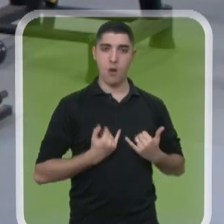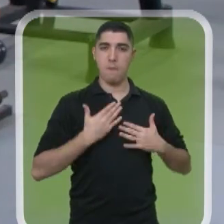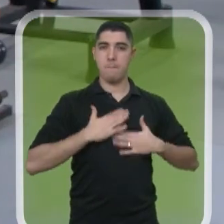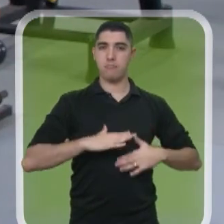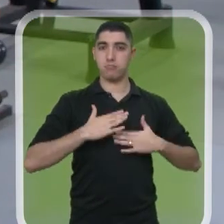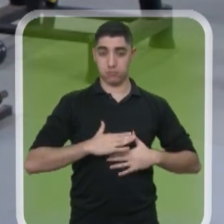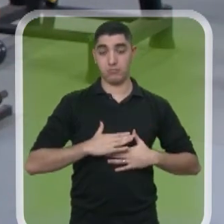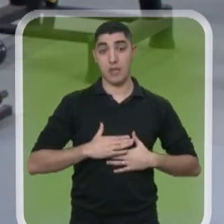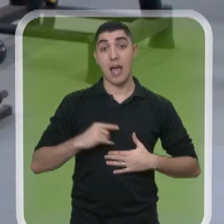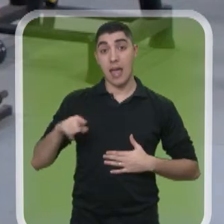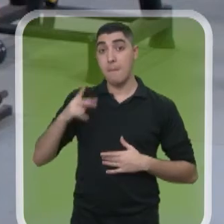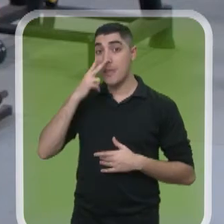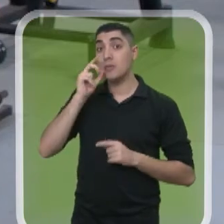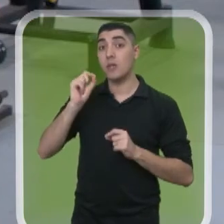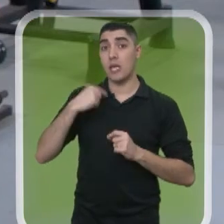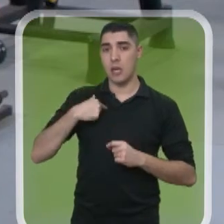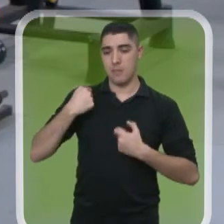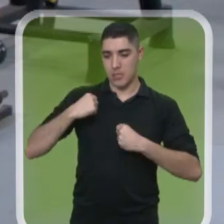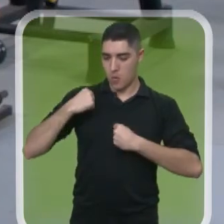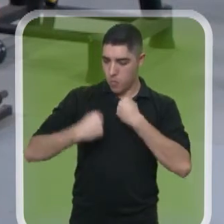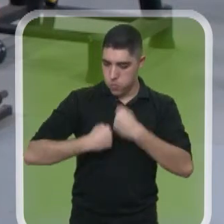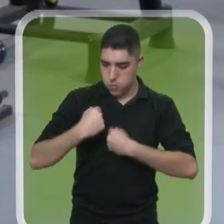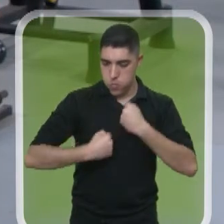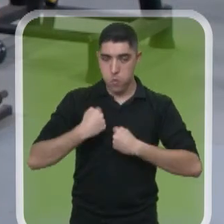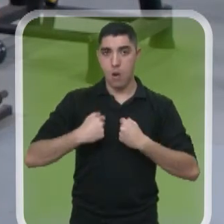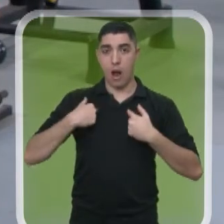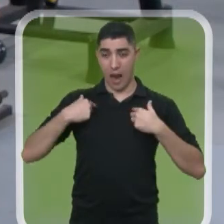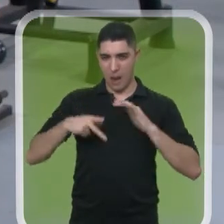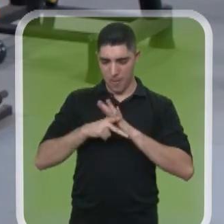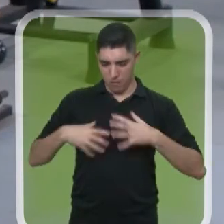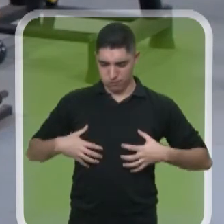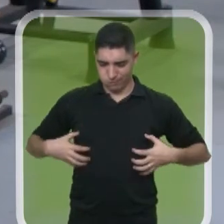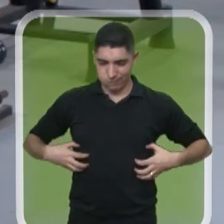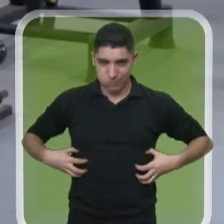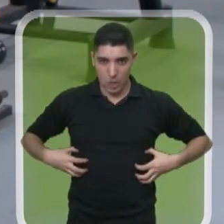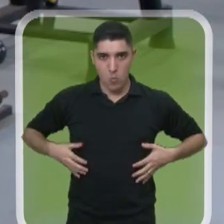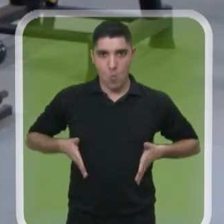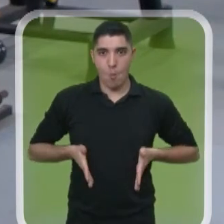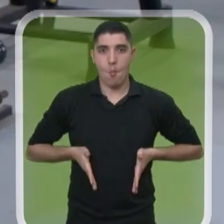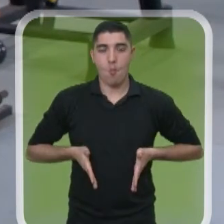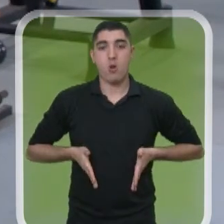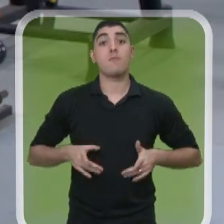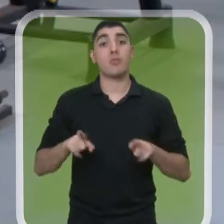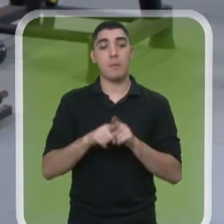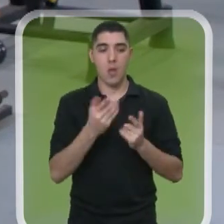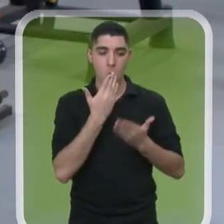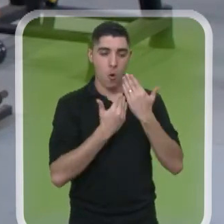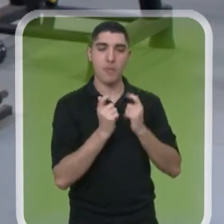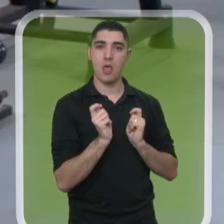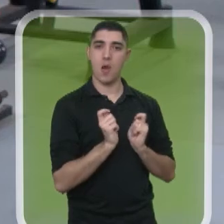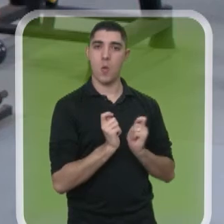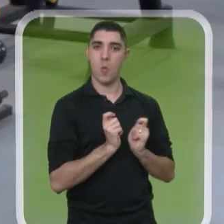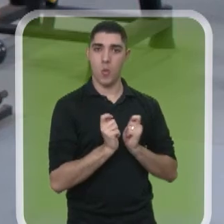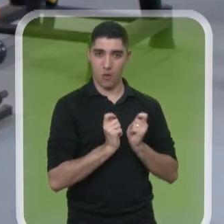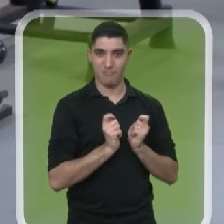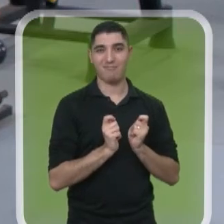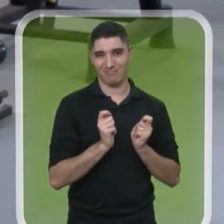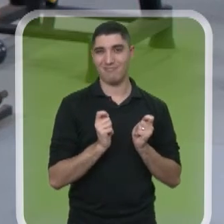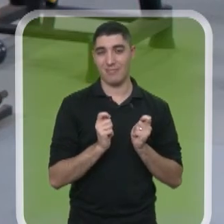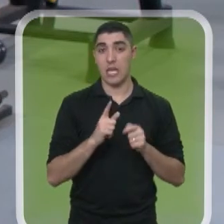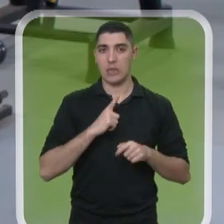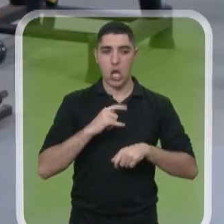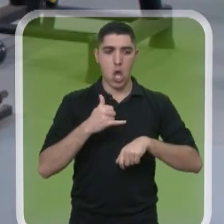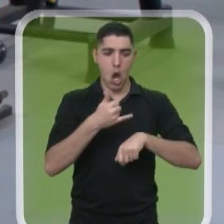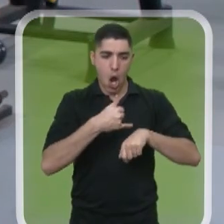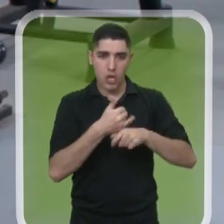que exige mais parte cardio, para secar mais a gordura, a alimentação é muito mais controlada e a parte de calorias é menor, para que